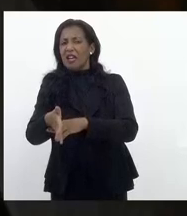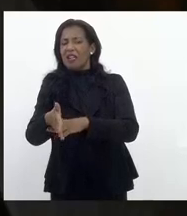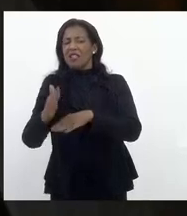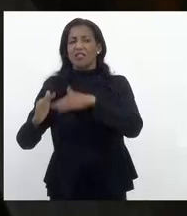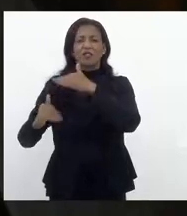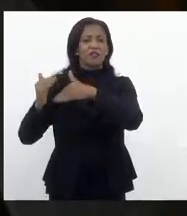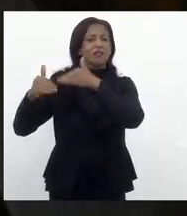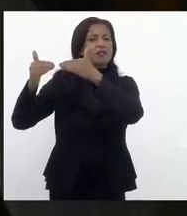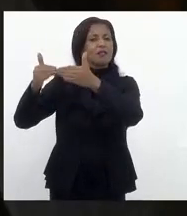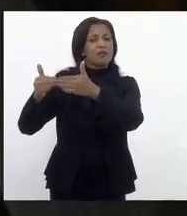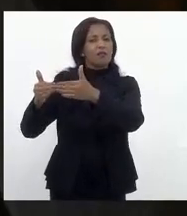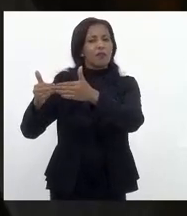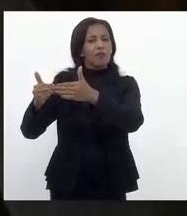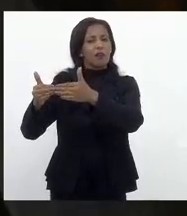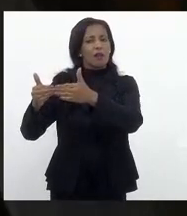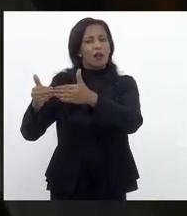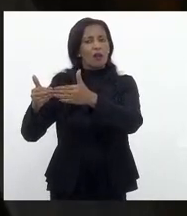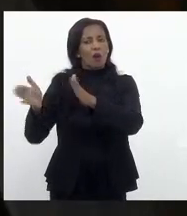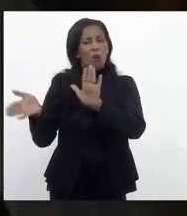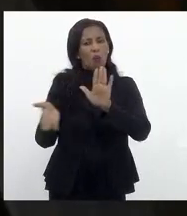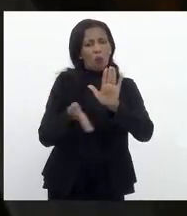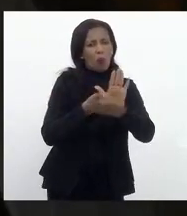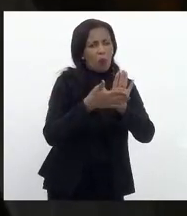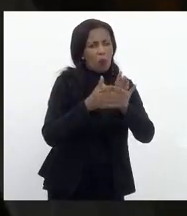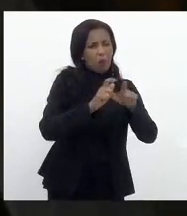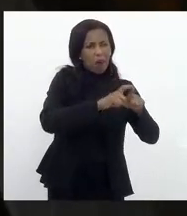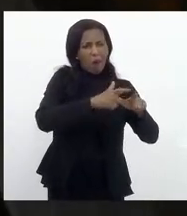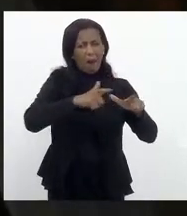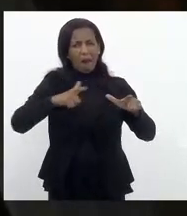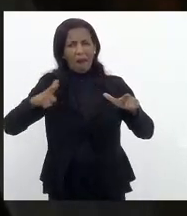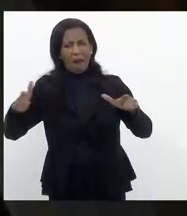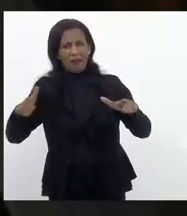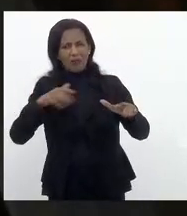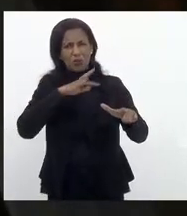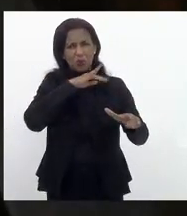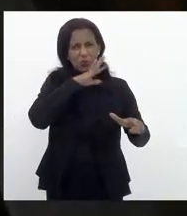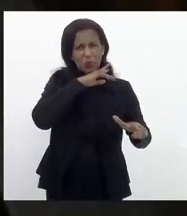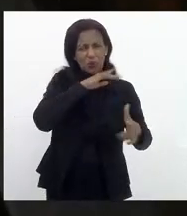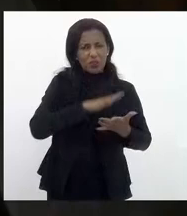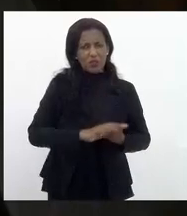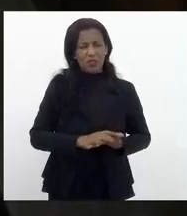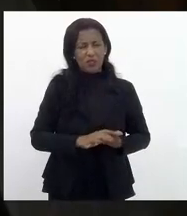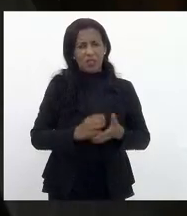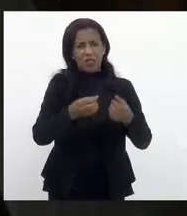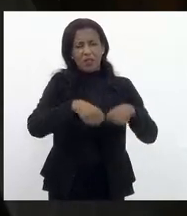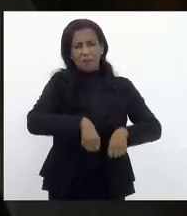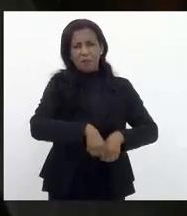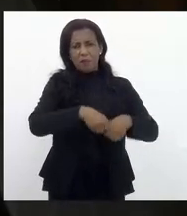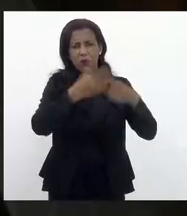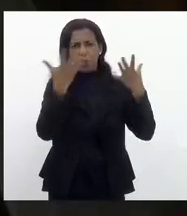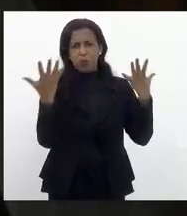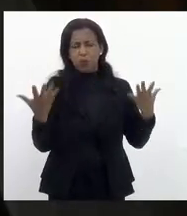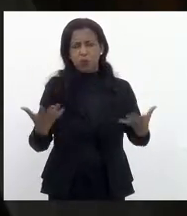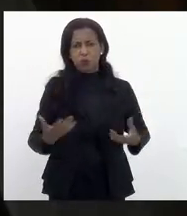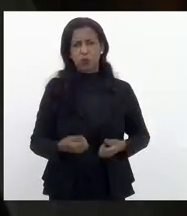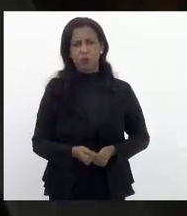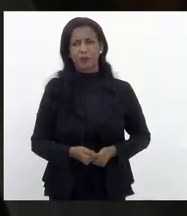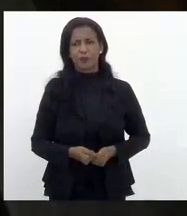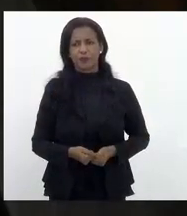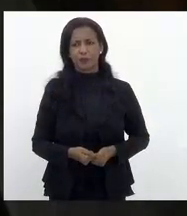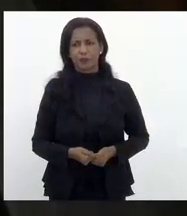desenvolver um pacote imenso de maldades em prejuízos e